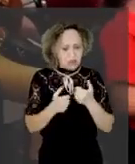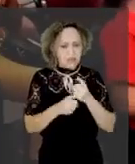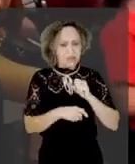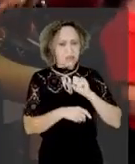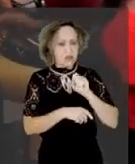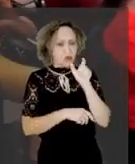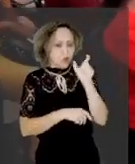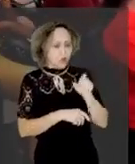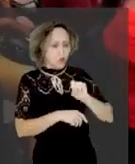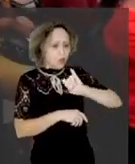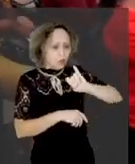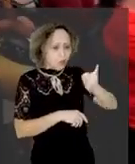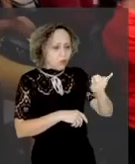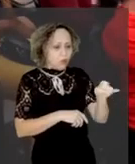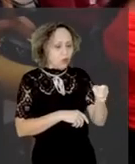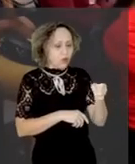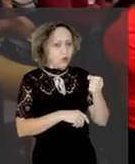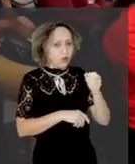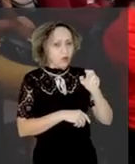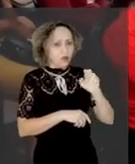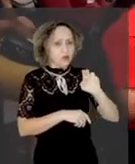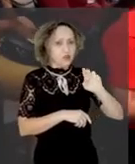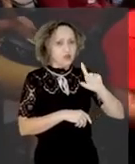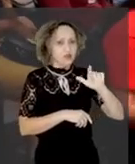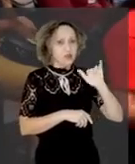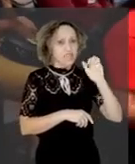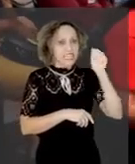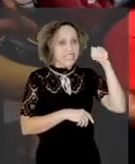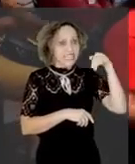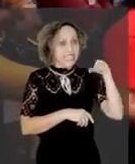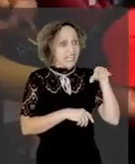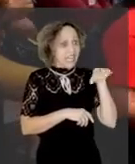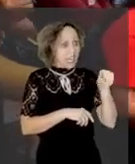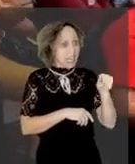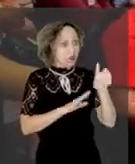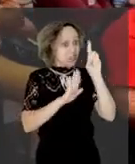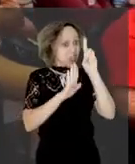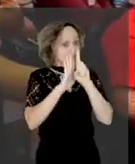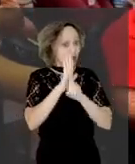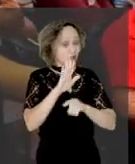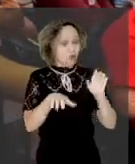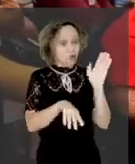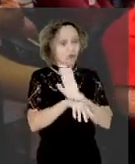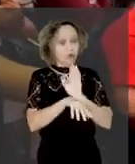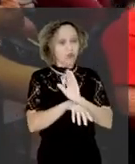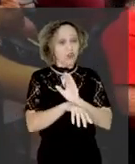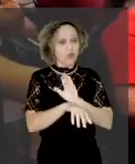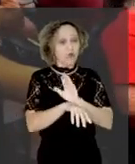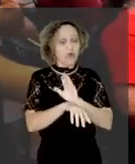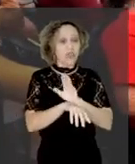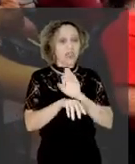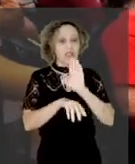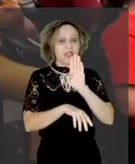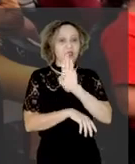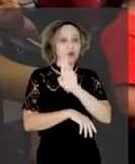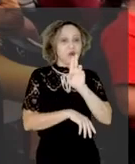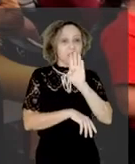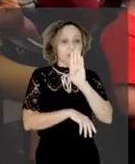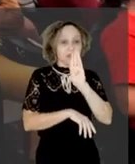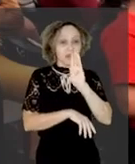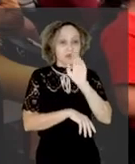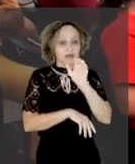Esse sindicato está muito cinema hoje, né? Coisa boa. Muito cinema. Agradecer a presença do companheiro